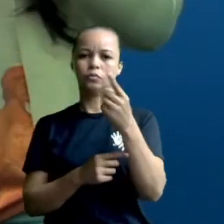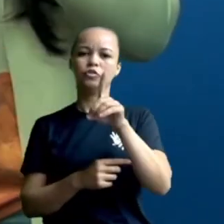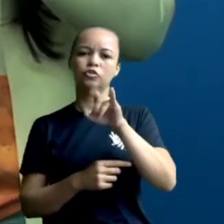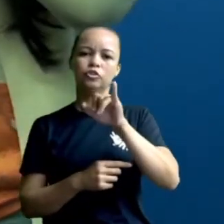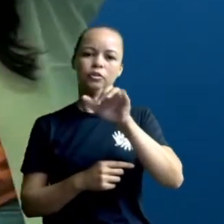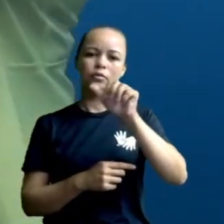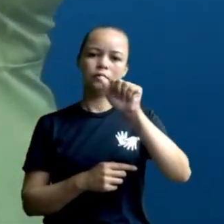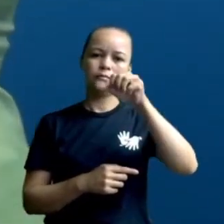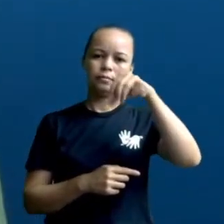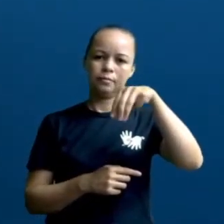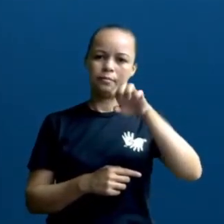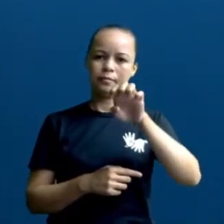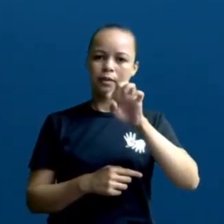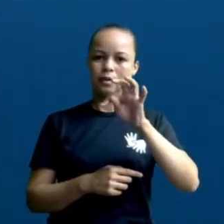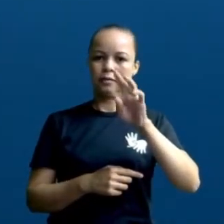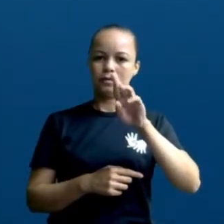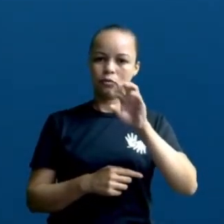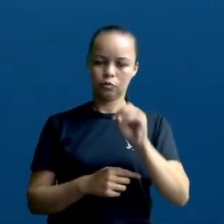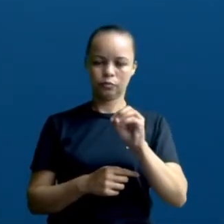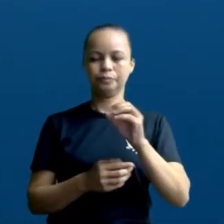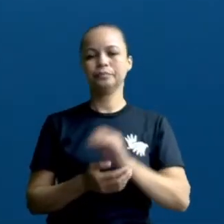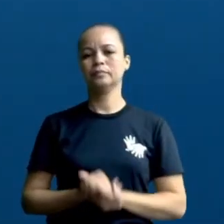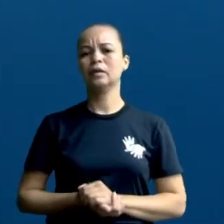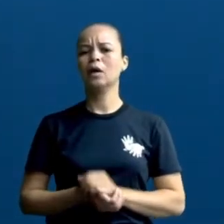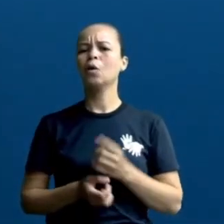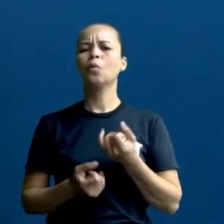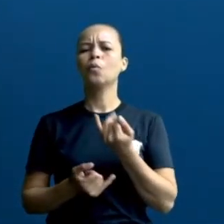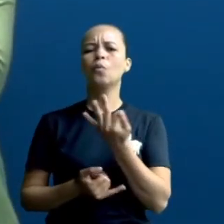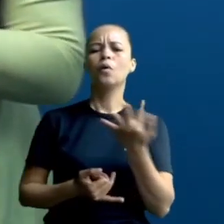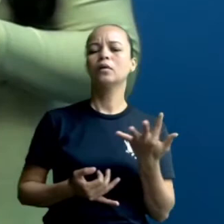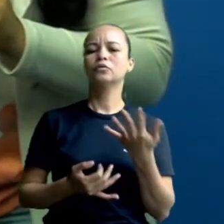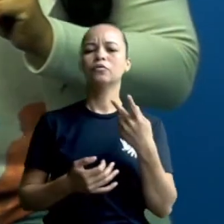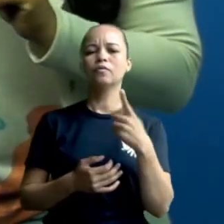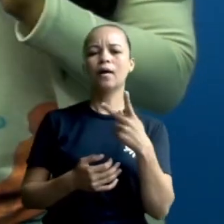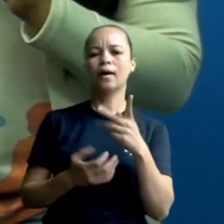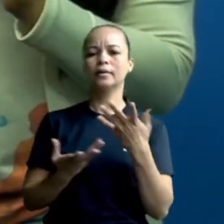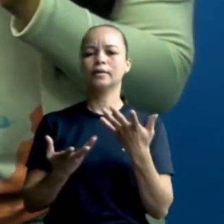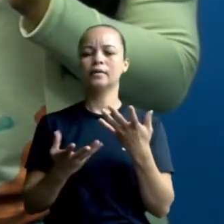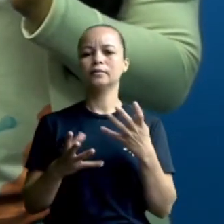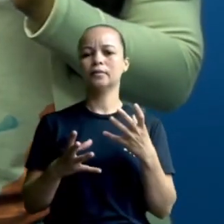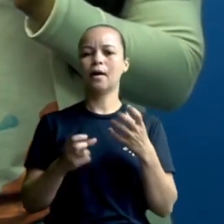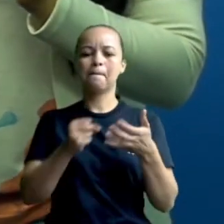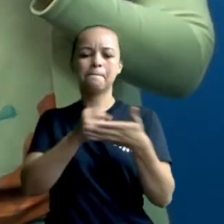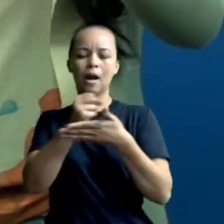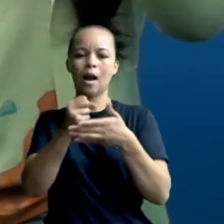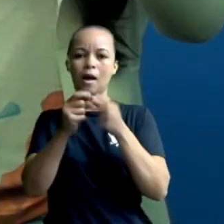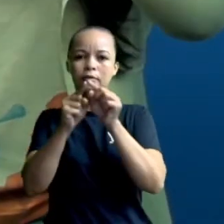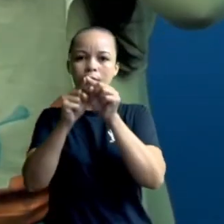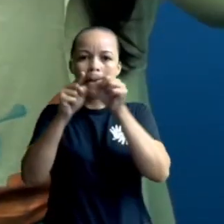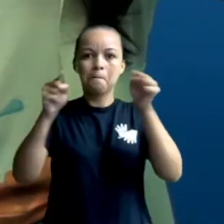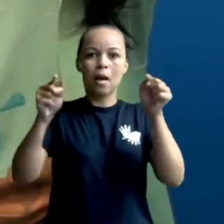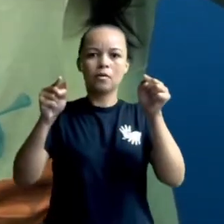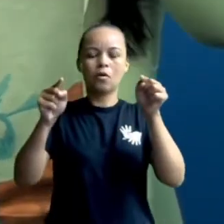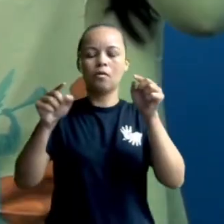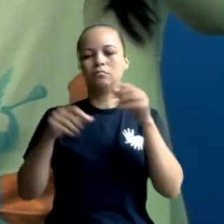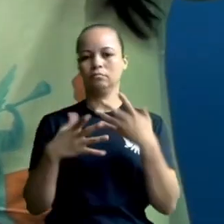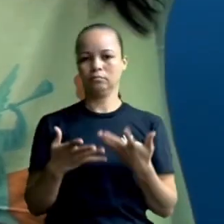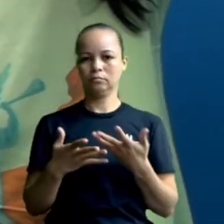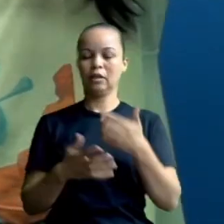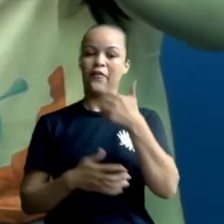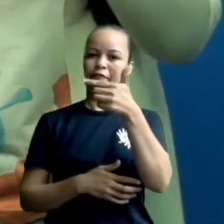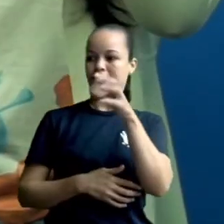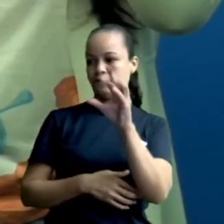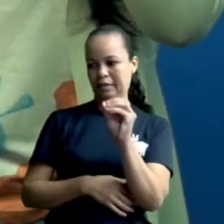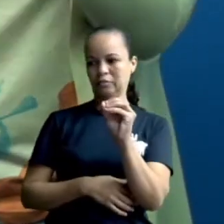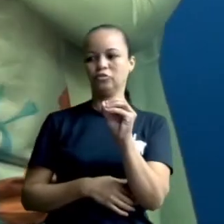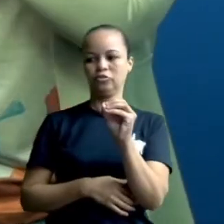diâmetro, tá certo? Então, quanto vale essa base maior? Diz para mim. 20.